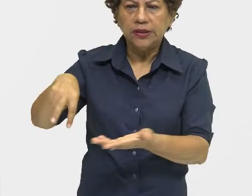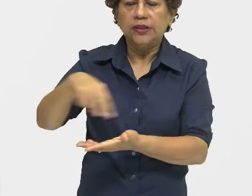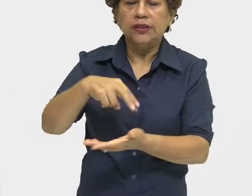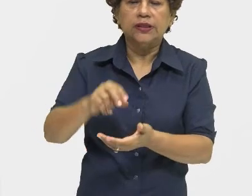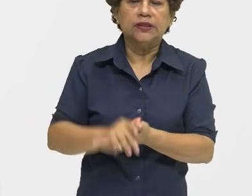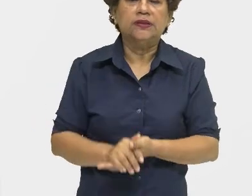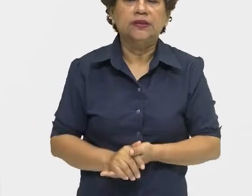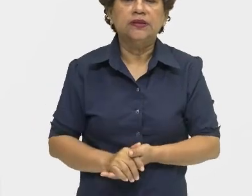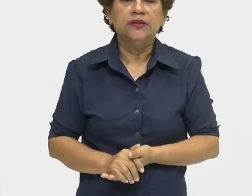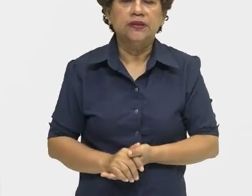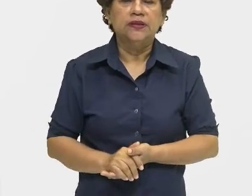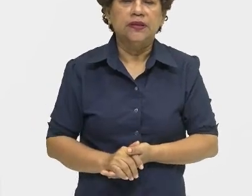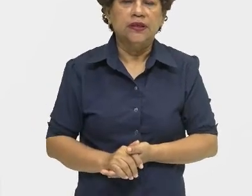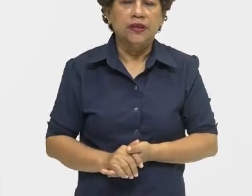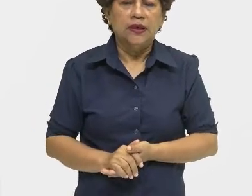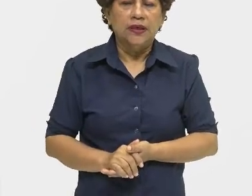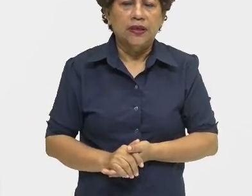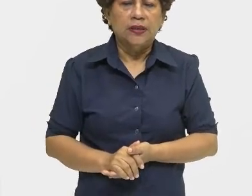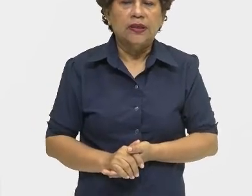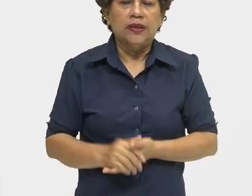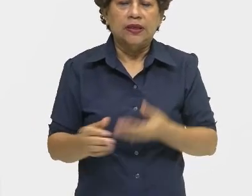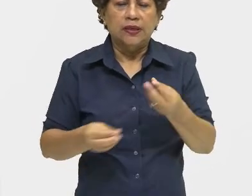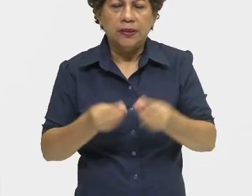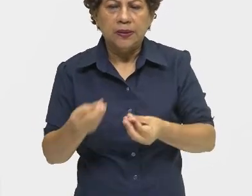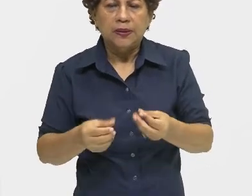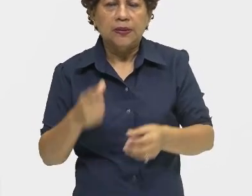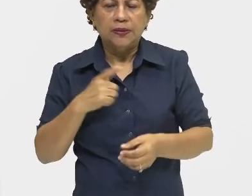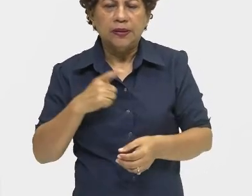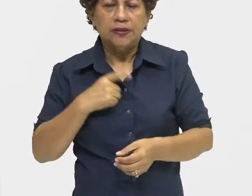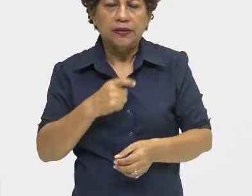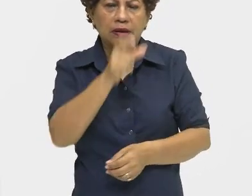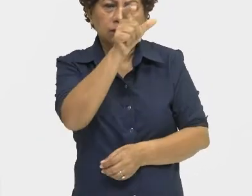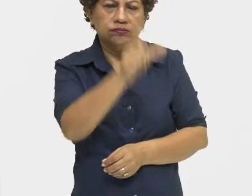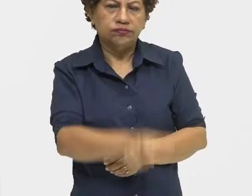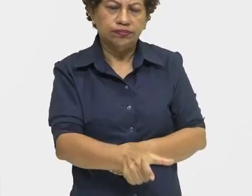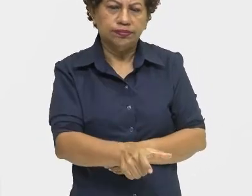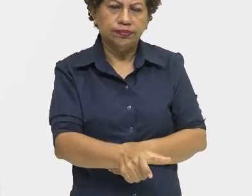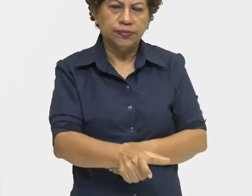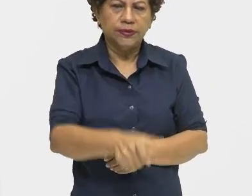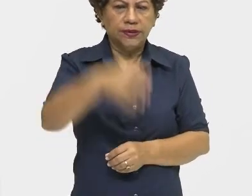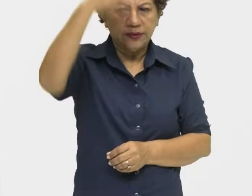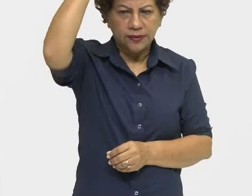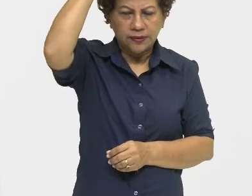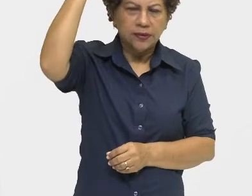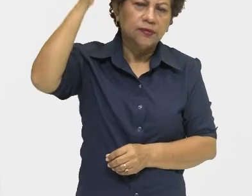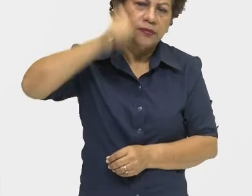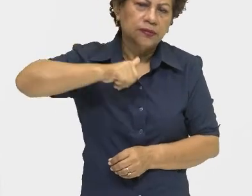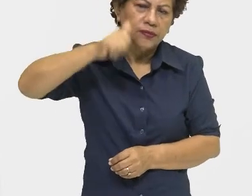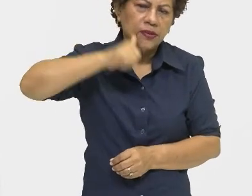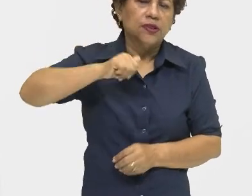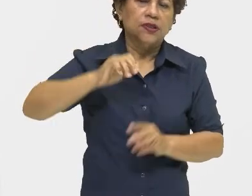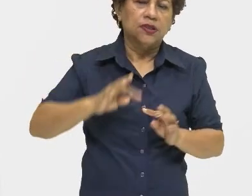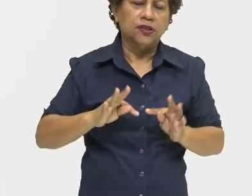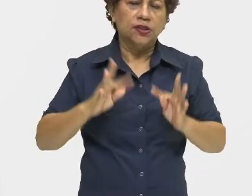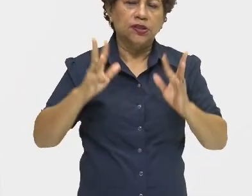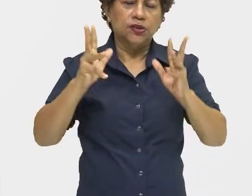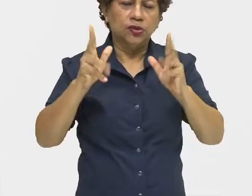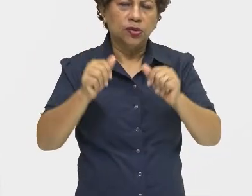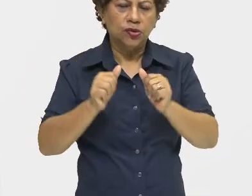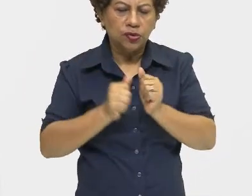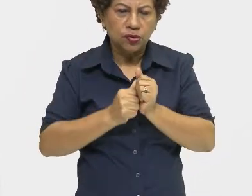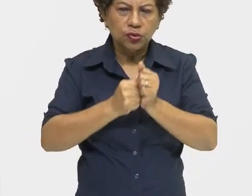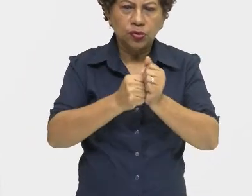que conta com rei, rainha e toda uma corte simbólica. Esse é o